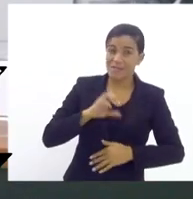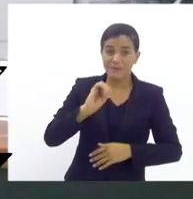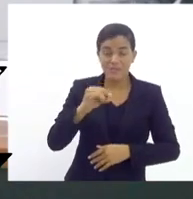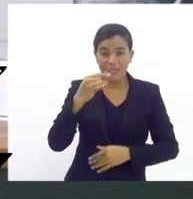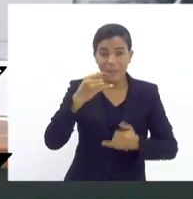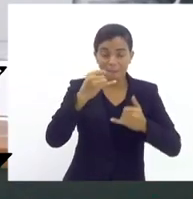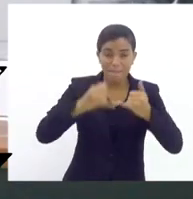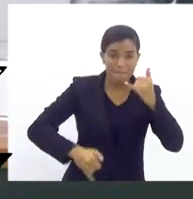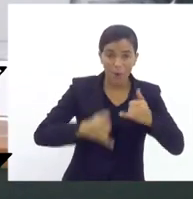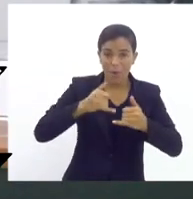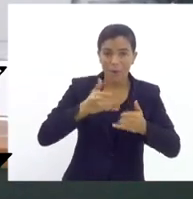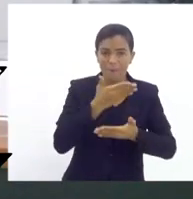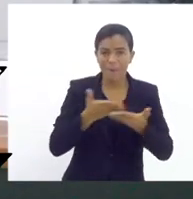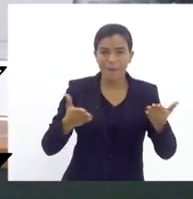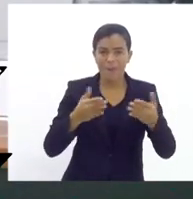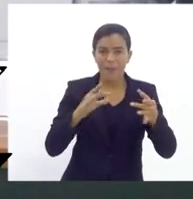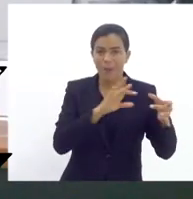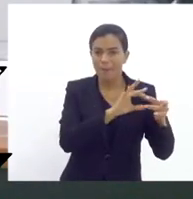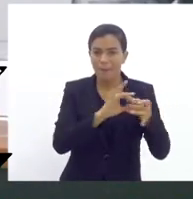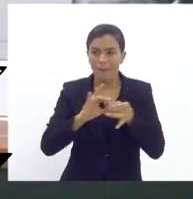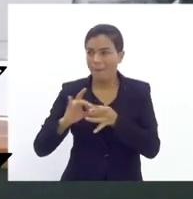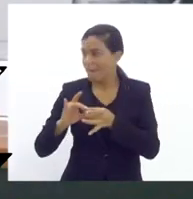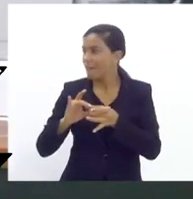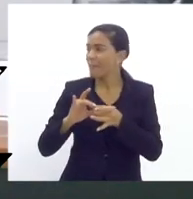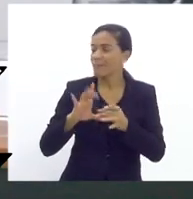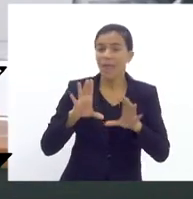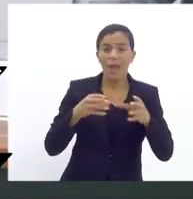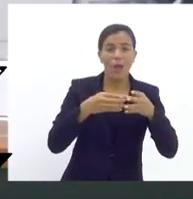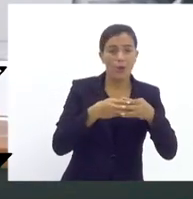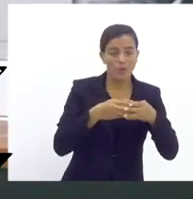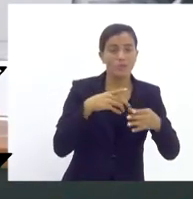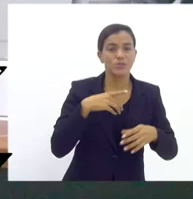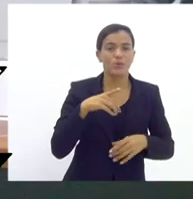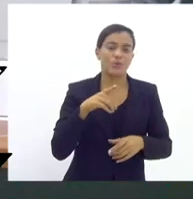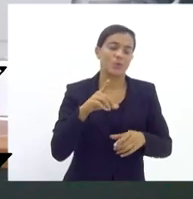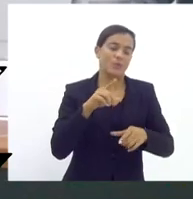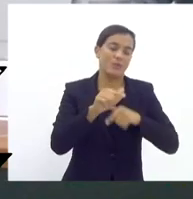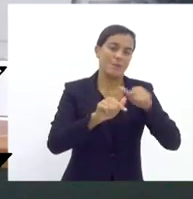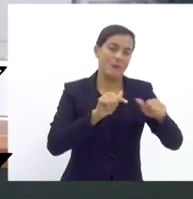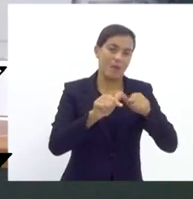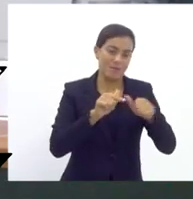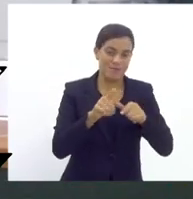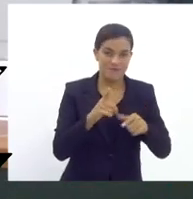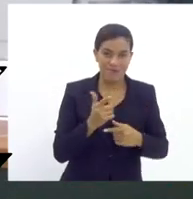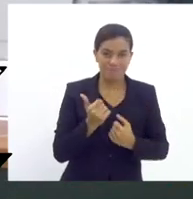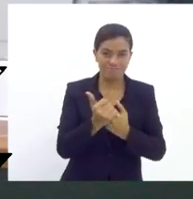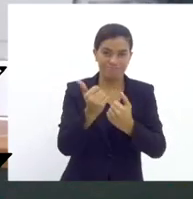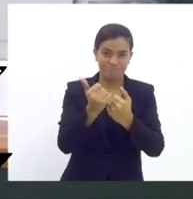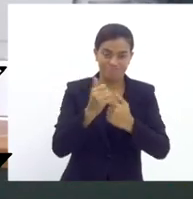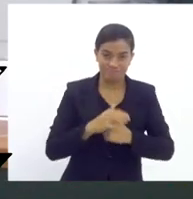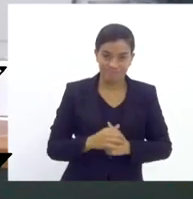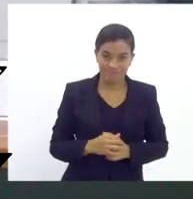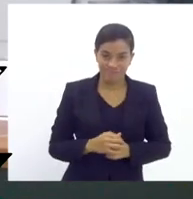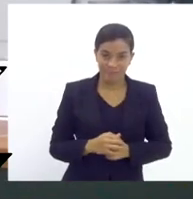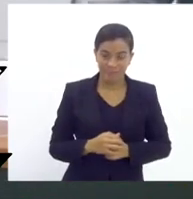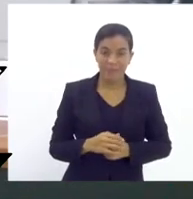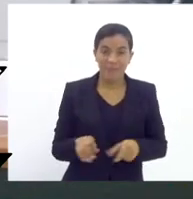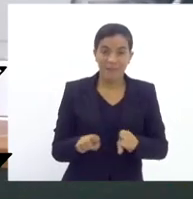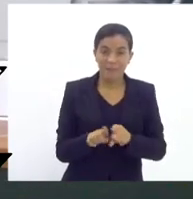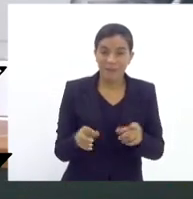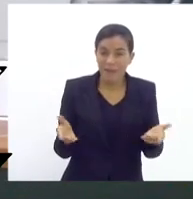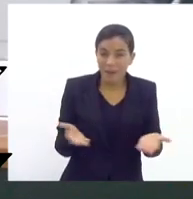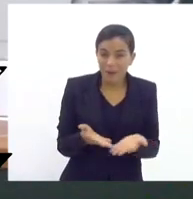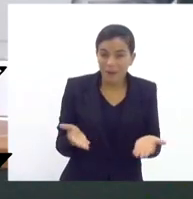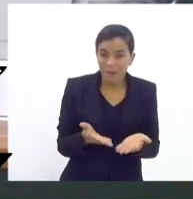não pegou o informe detalhado a nossa comissão e o nosso GT irá atrás dele é peço